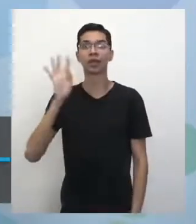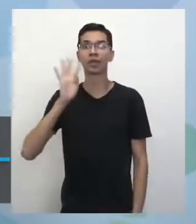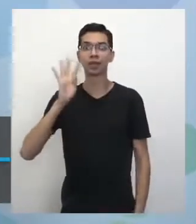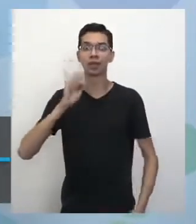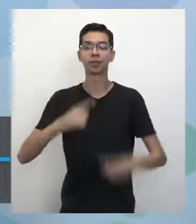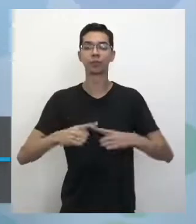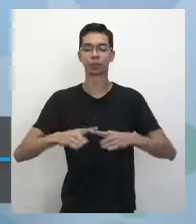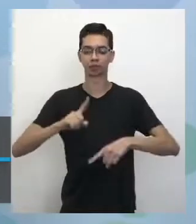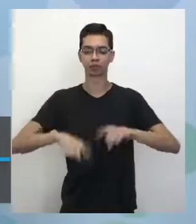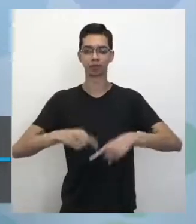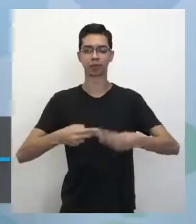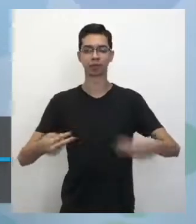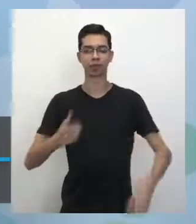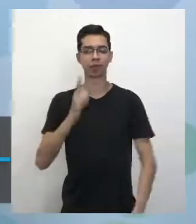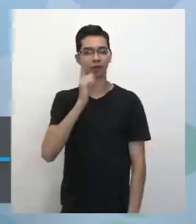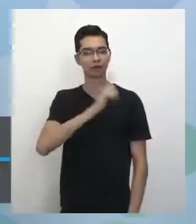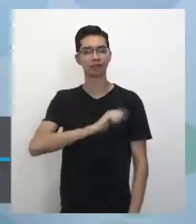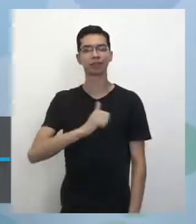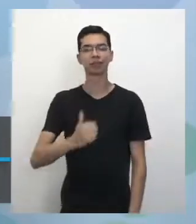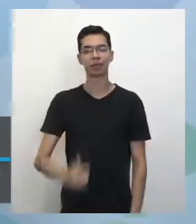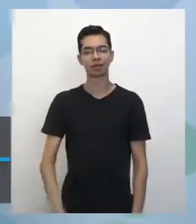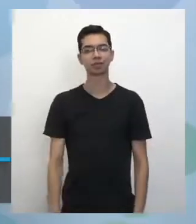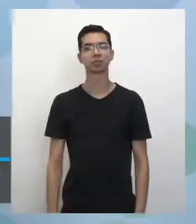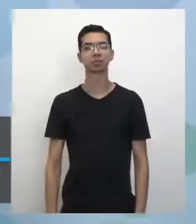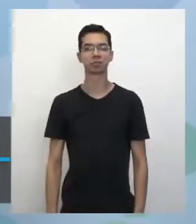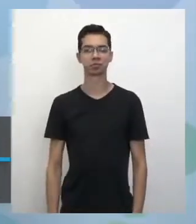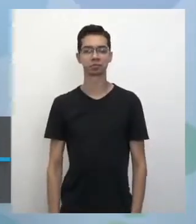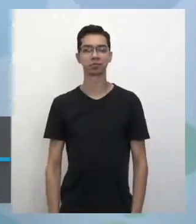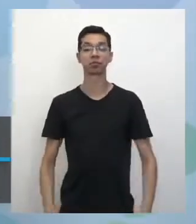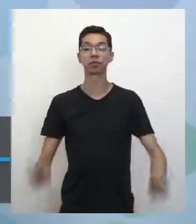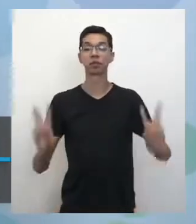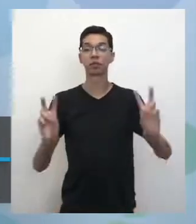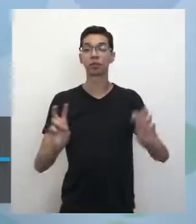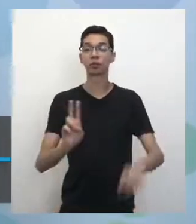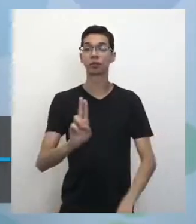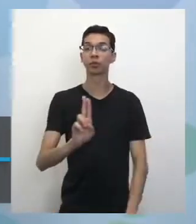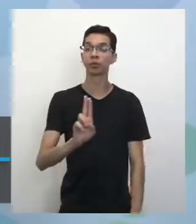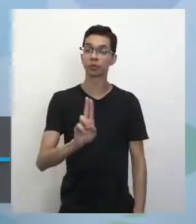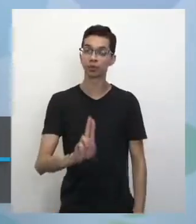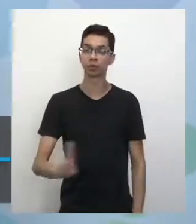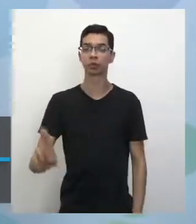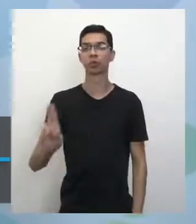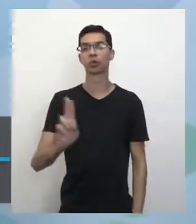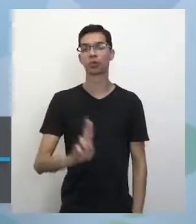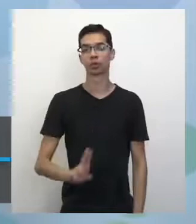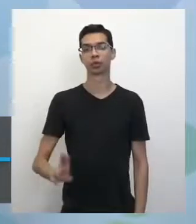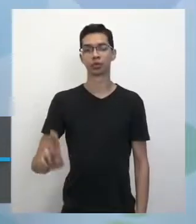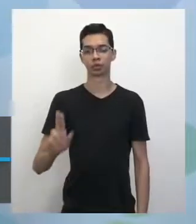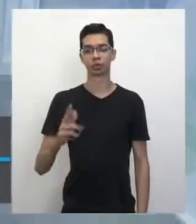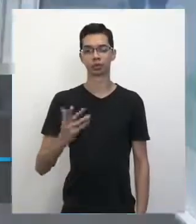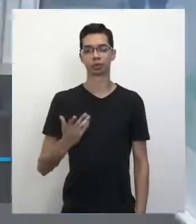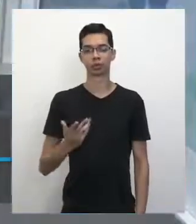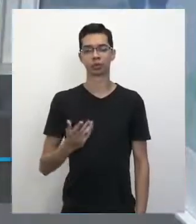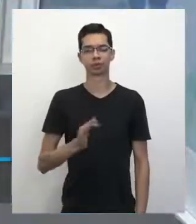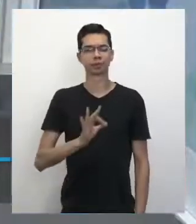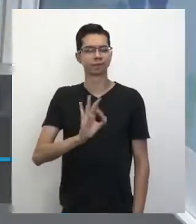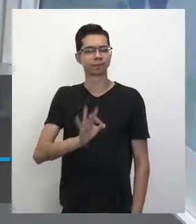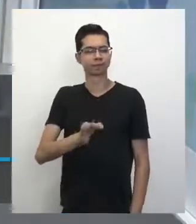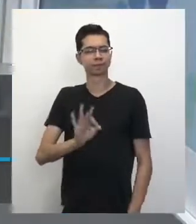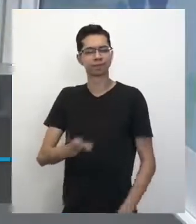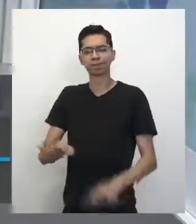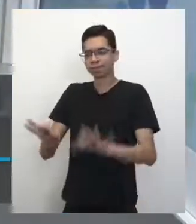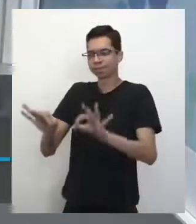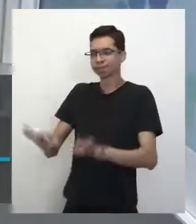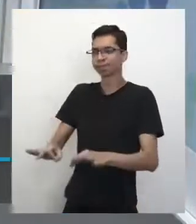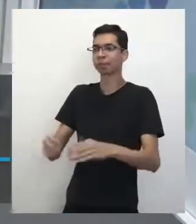conseguir a nossa questão aí mais de aplicação, né, no sistema. Legal. Né? Exatamente, e justamente o pessoal